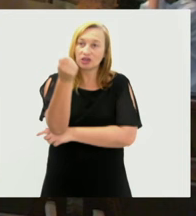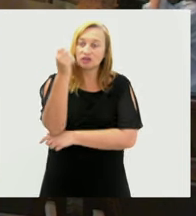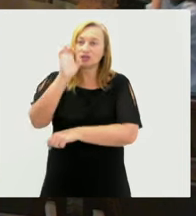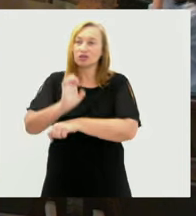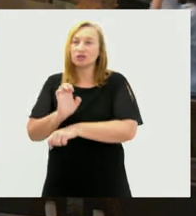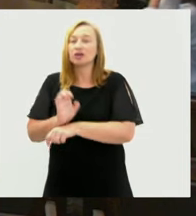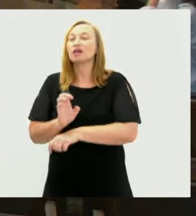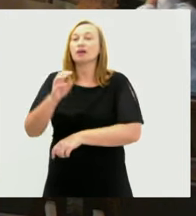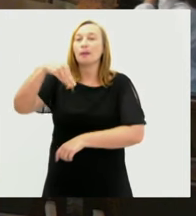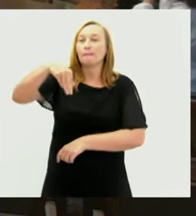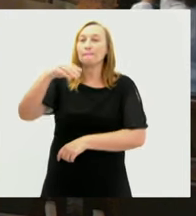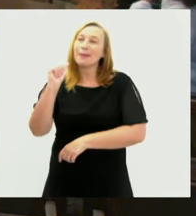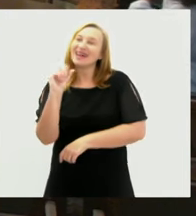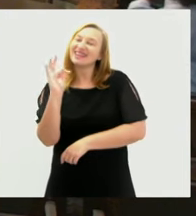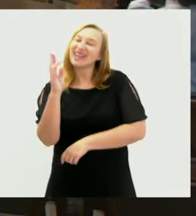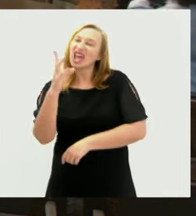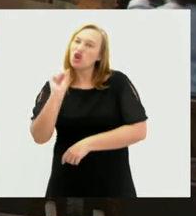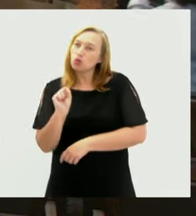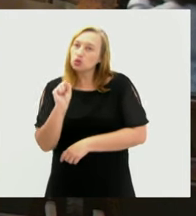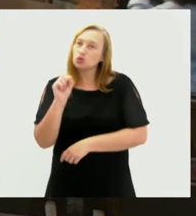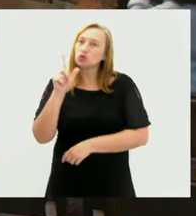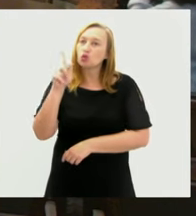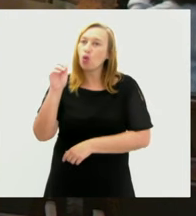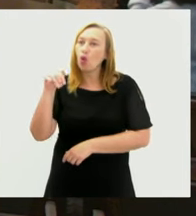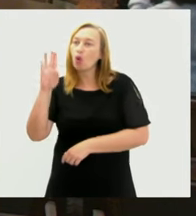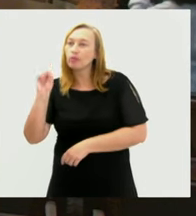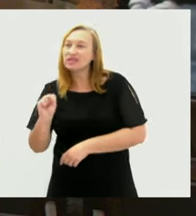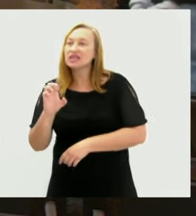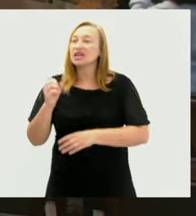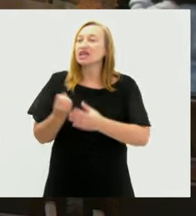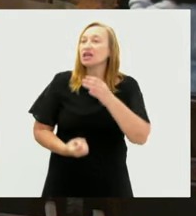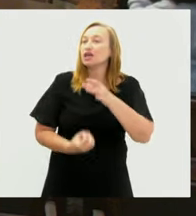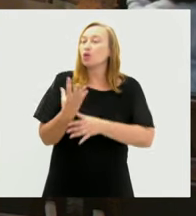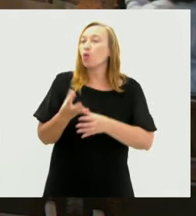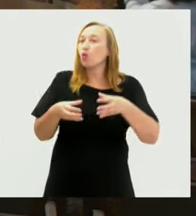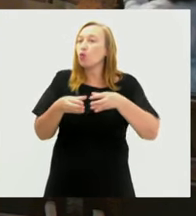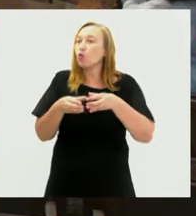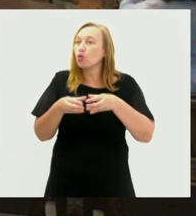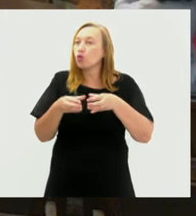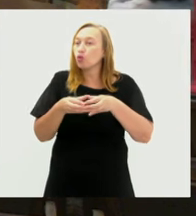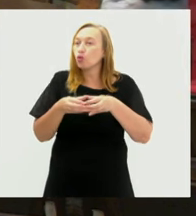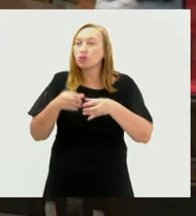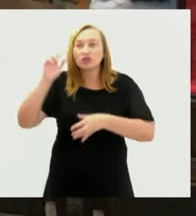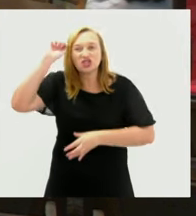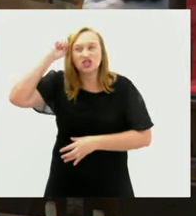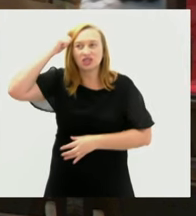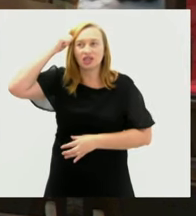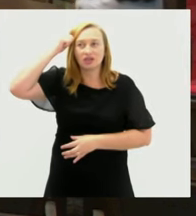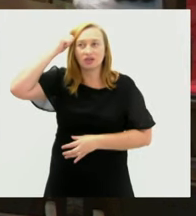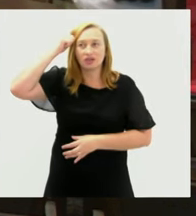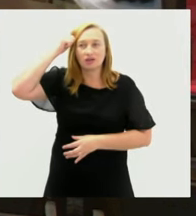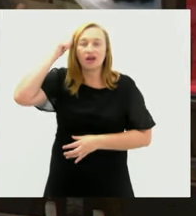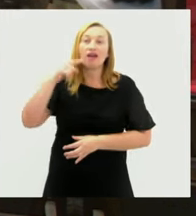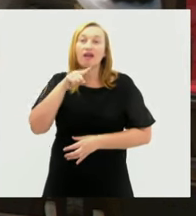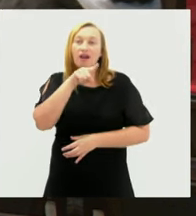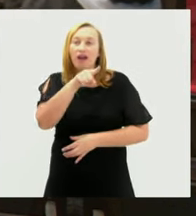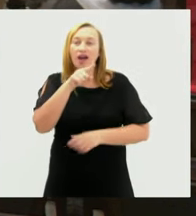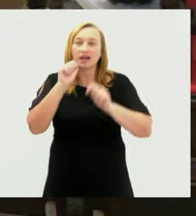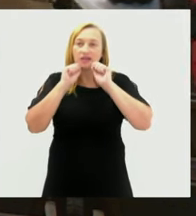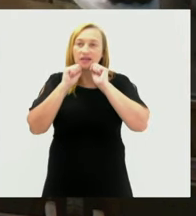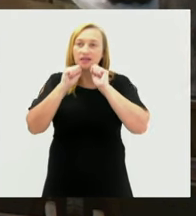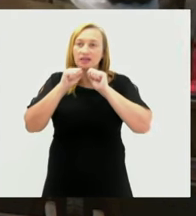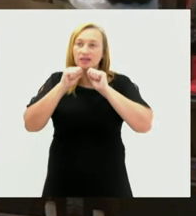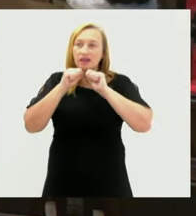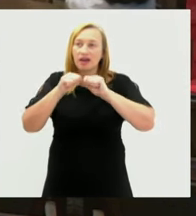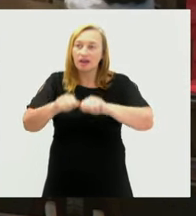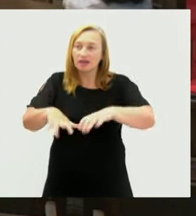Matheus Gomes, que criou, senhora Presidenta, uma bancada de negros lá na Assembleia Legislativa